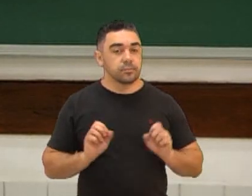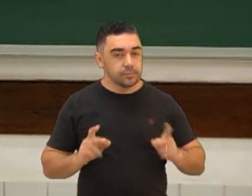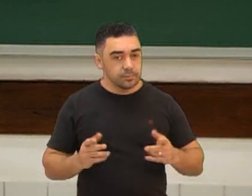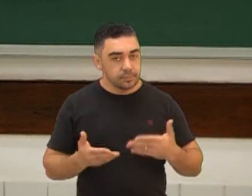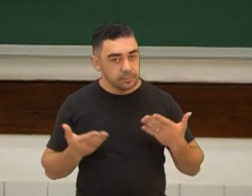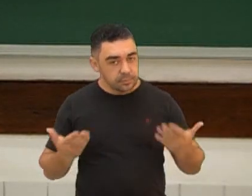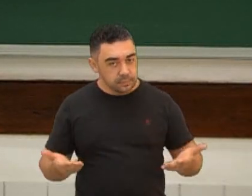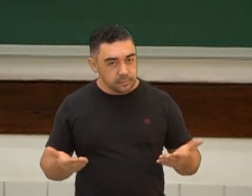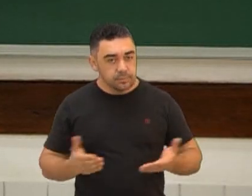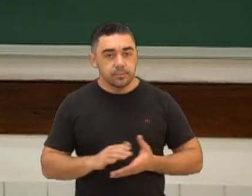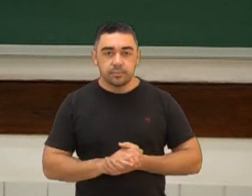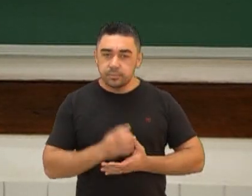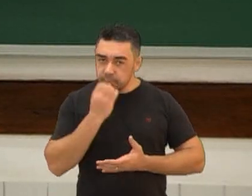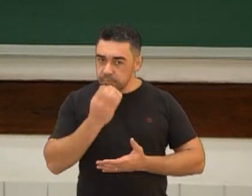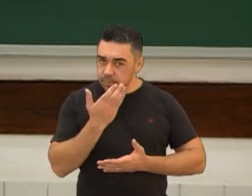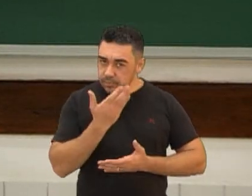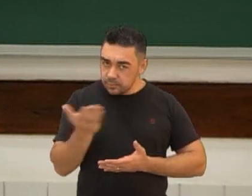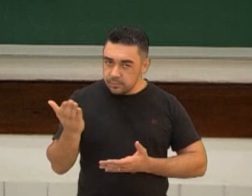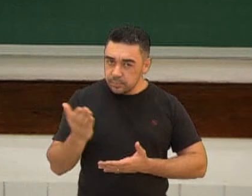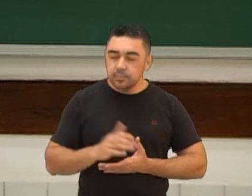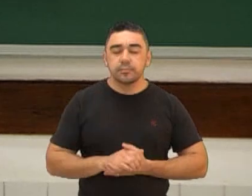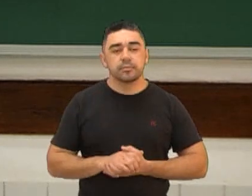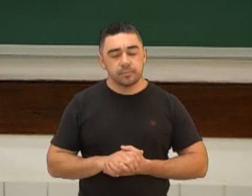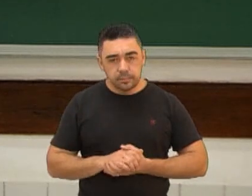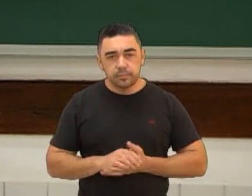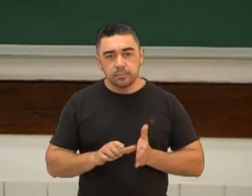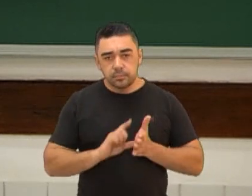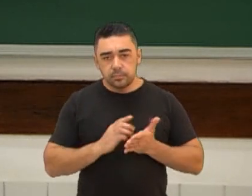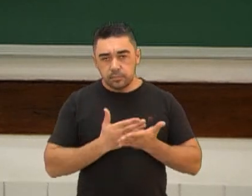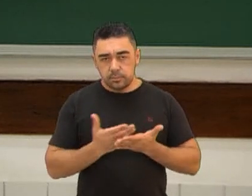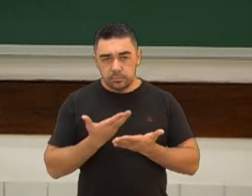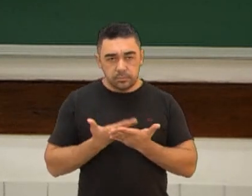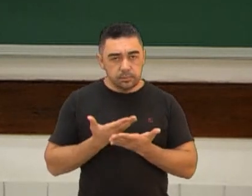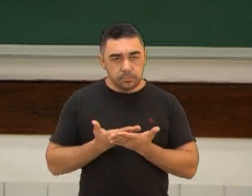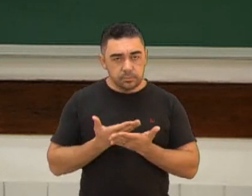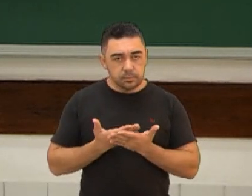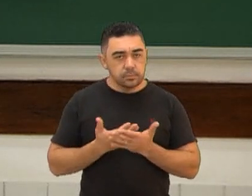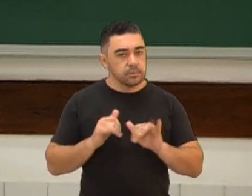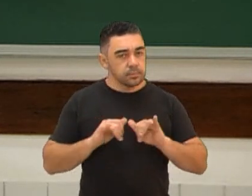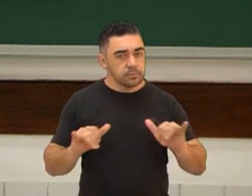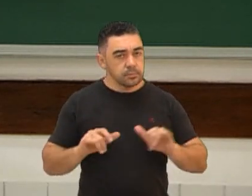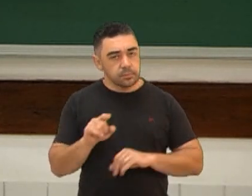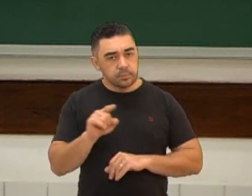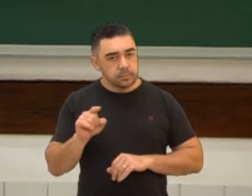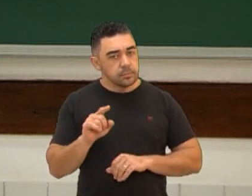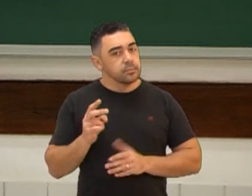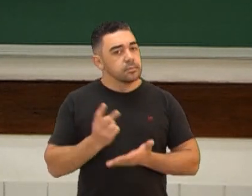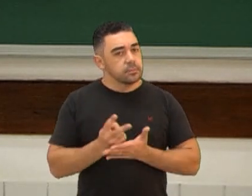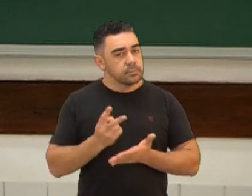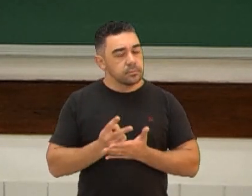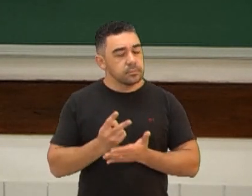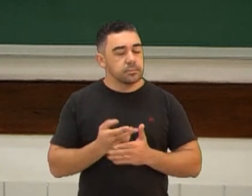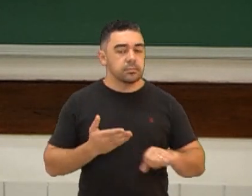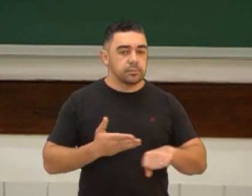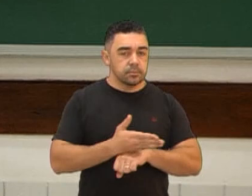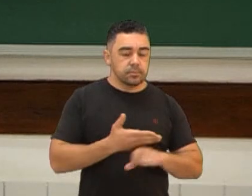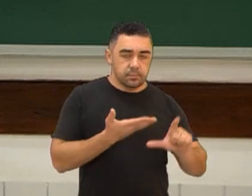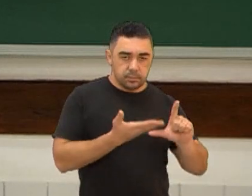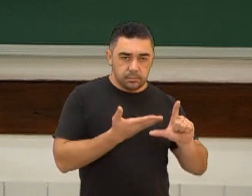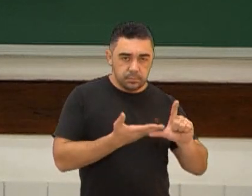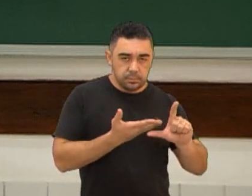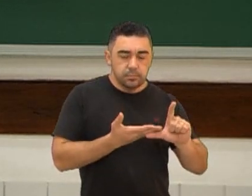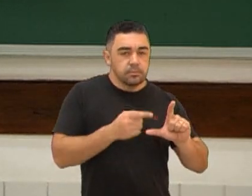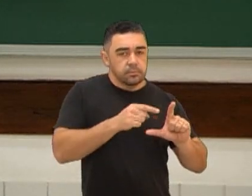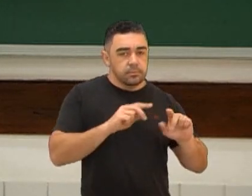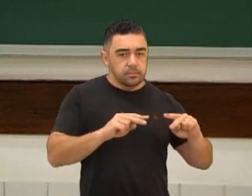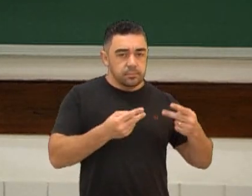Ok. Tudo bem, pessoal? Então, antes de começar a aula, o aviso de sempre. Acesse o Classroom, clica